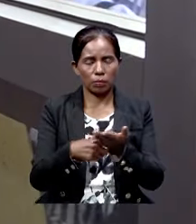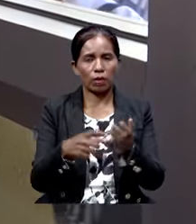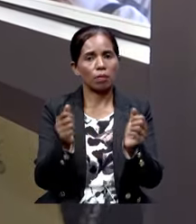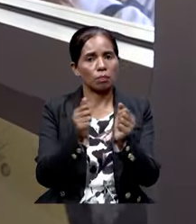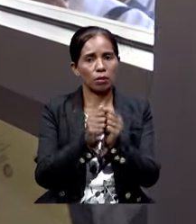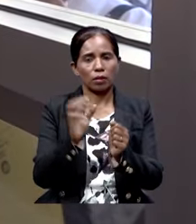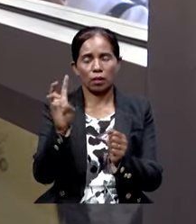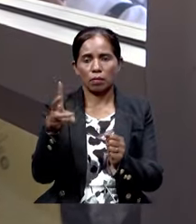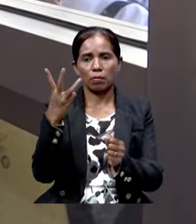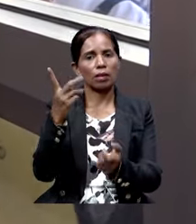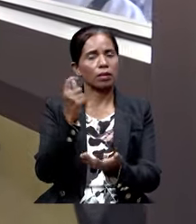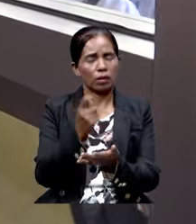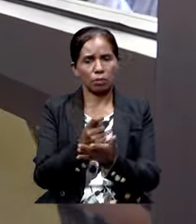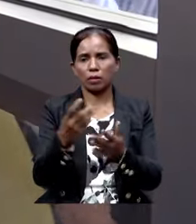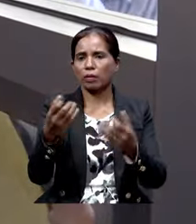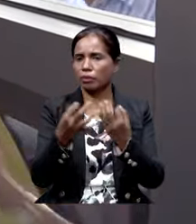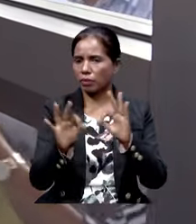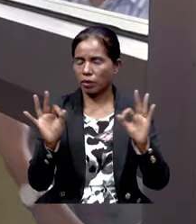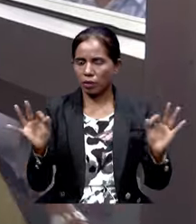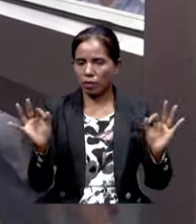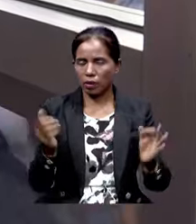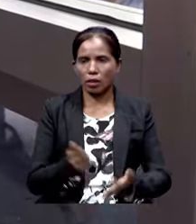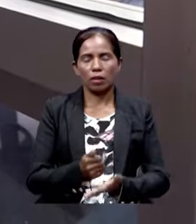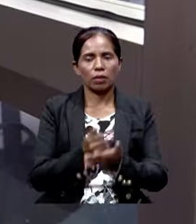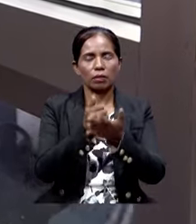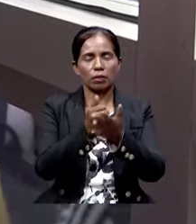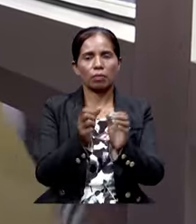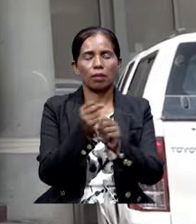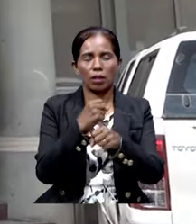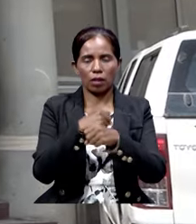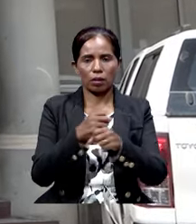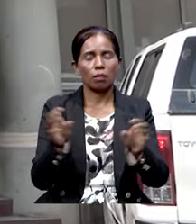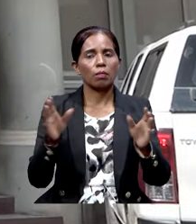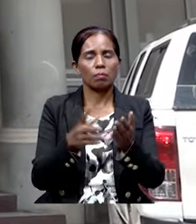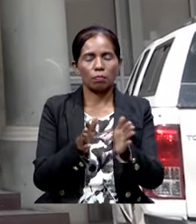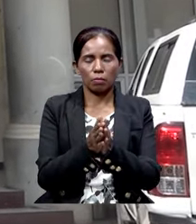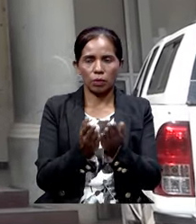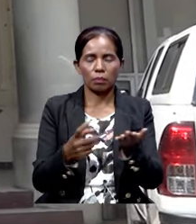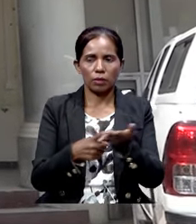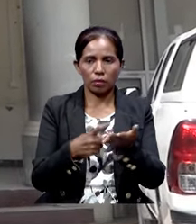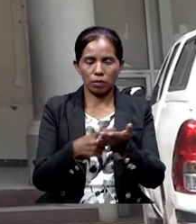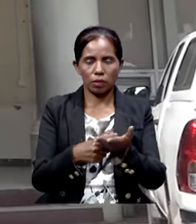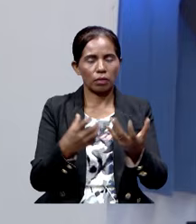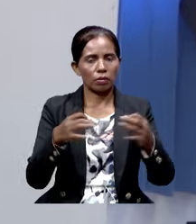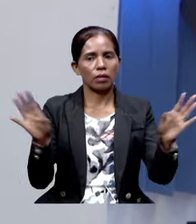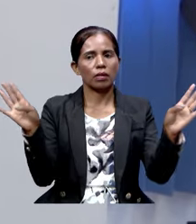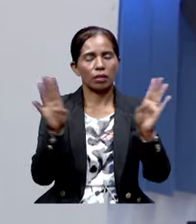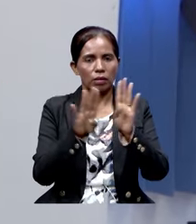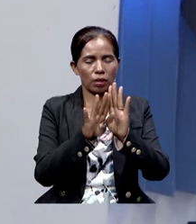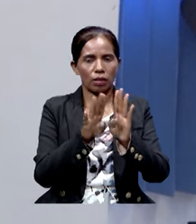ne, hotu ona, no atendimento trata passaporte ba público fila hikash. Parado.